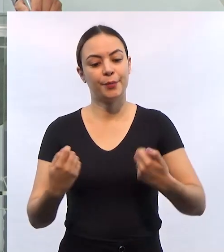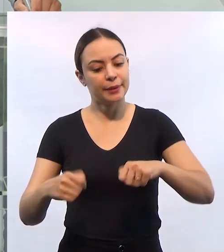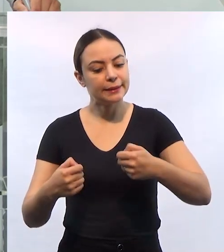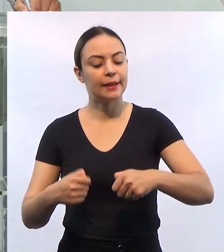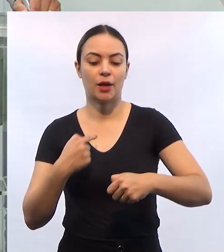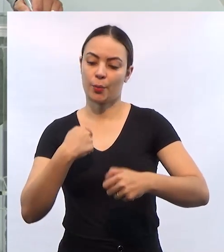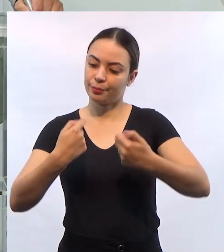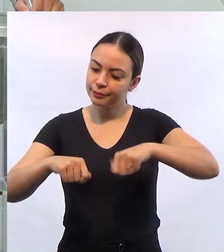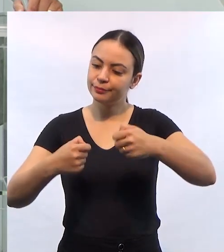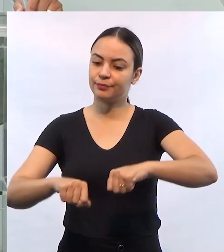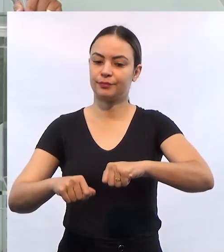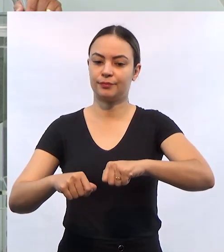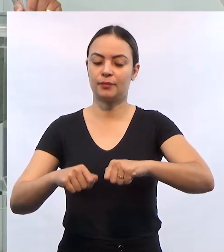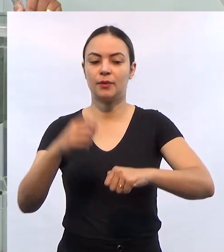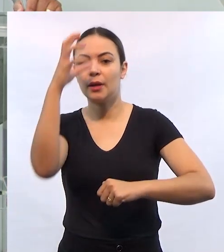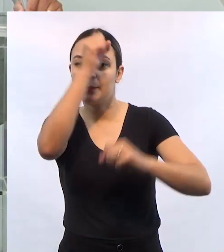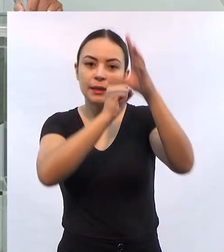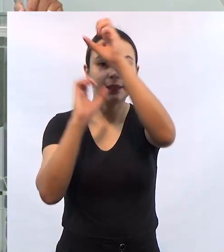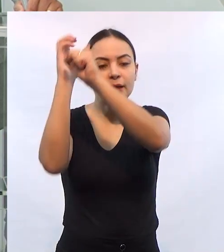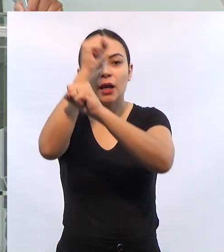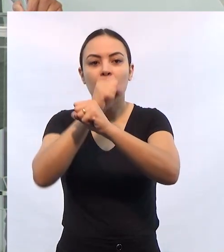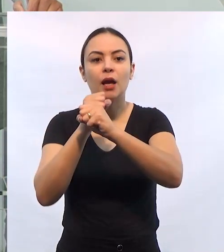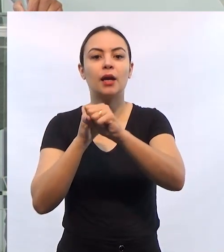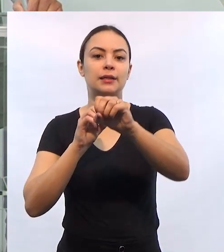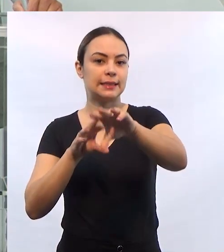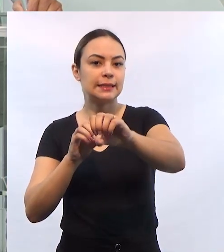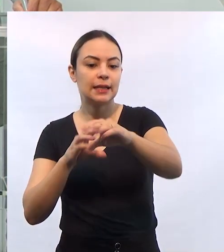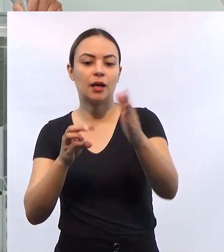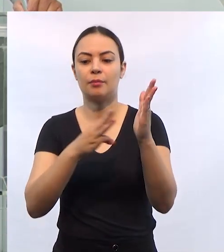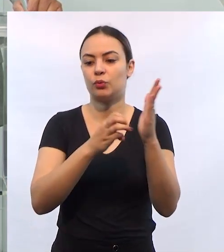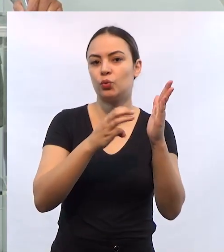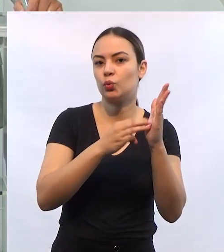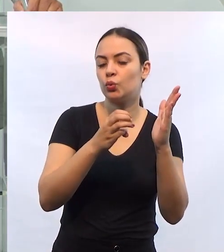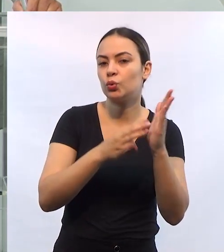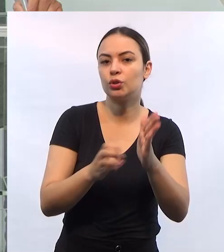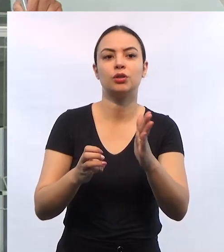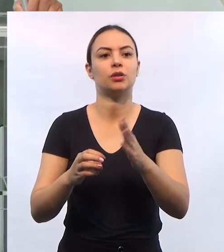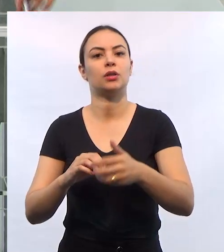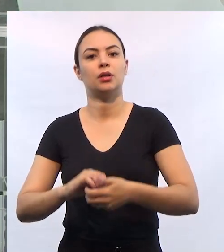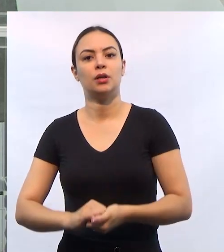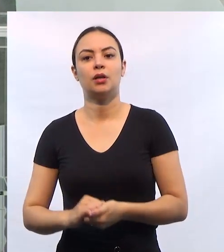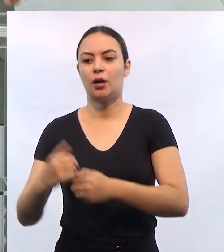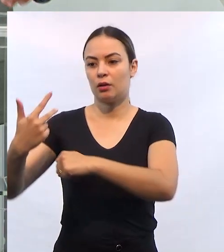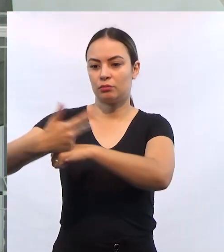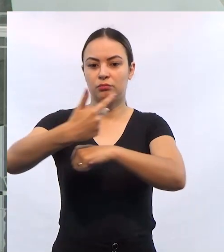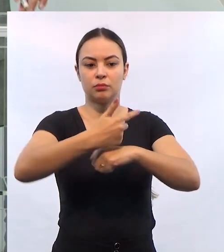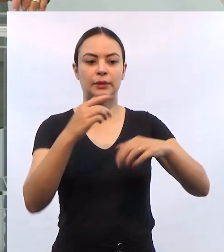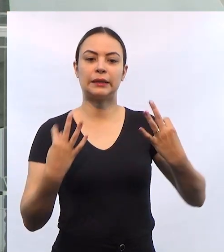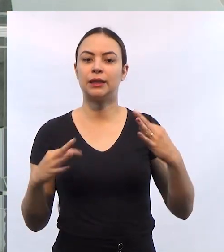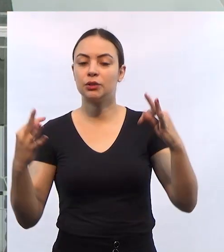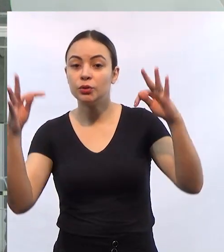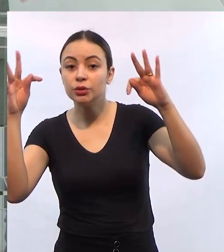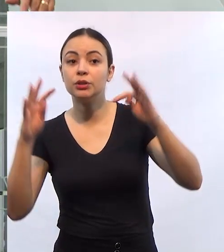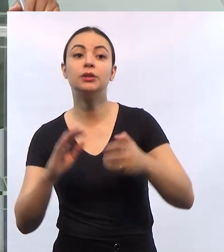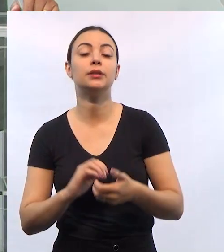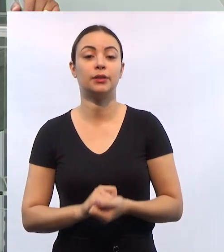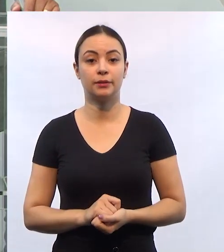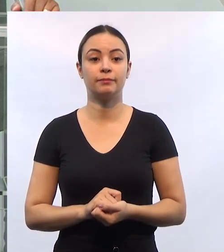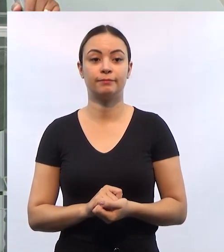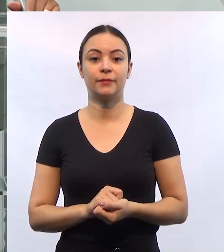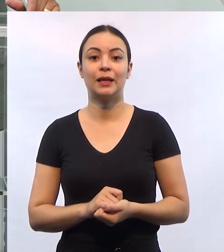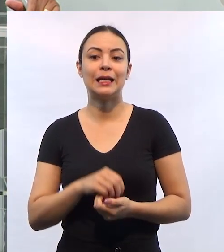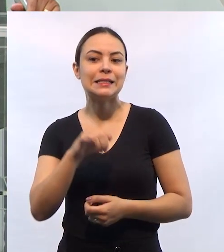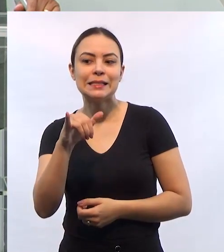sua aula. Imagina, será que nós teríamos um curso à distância? Será que você aí, do seu sofá, da sua poltrona, da sua cadeira, na